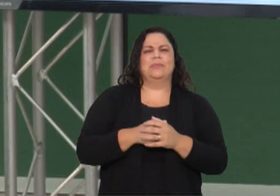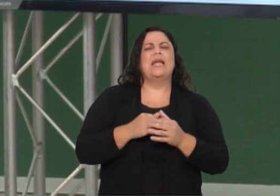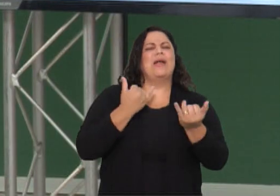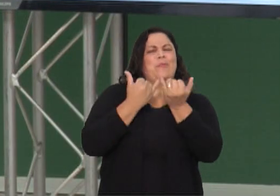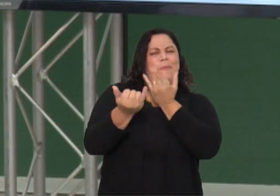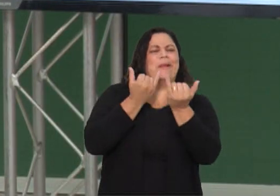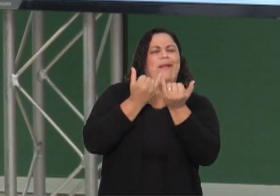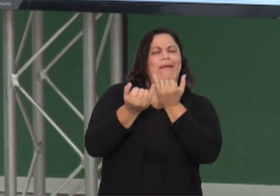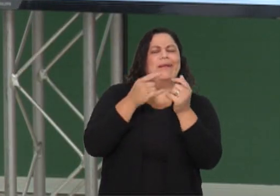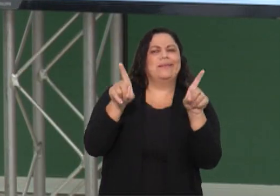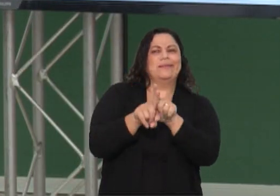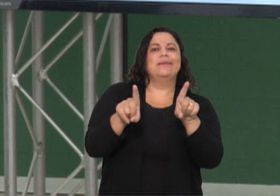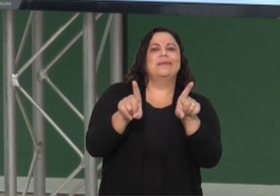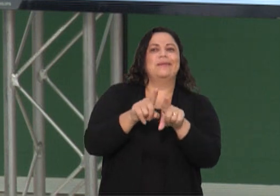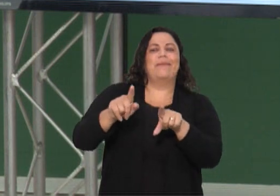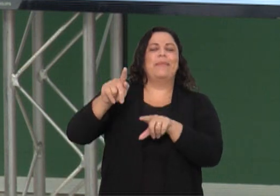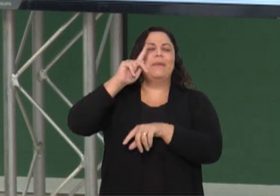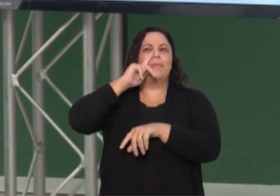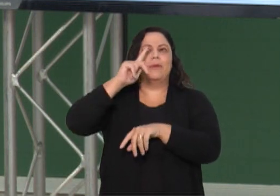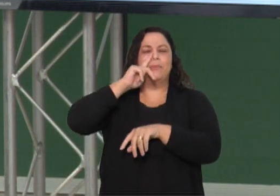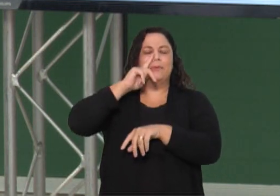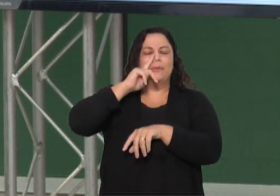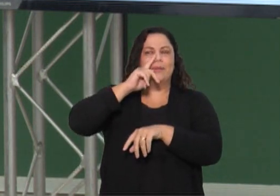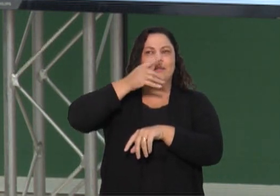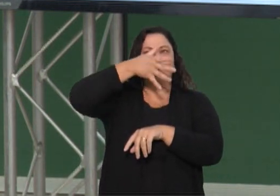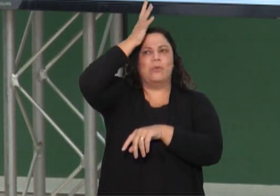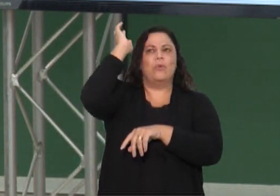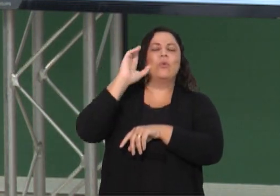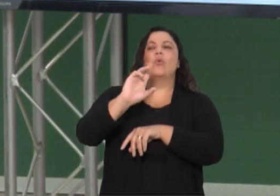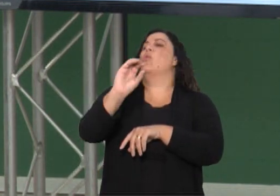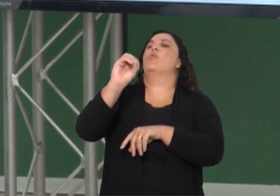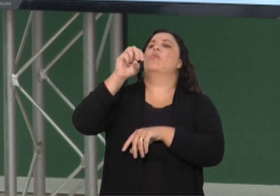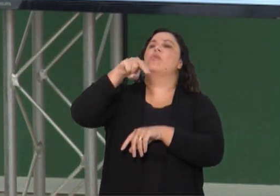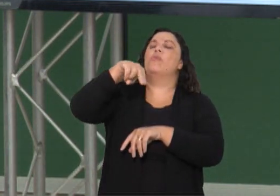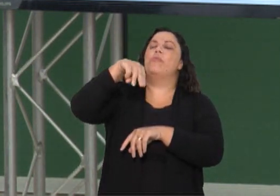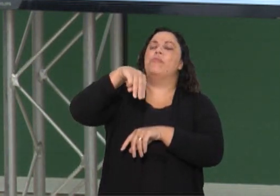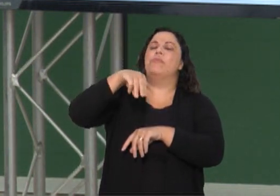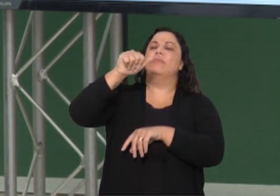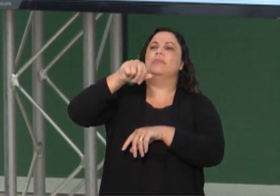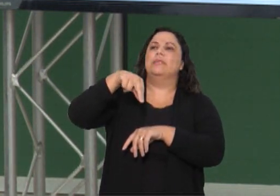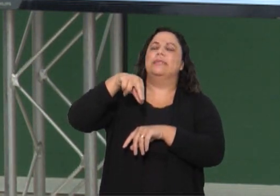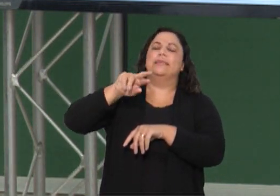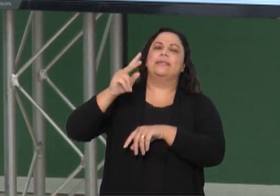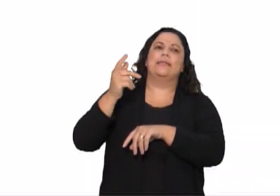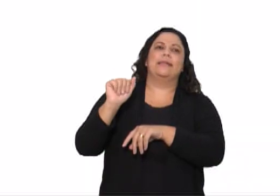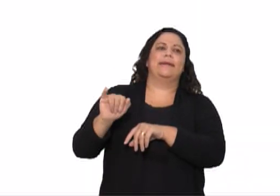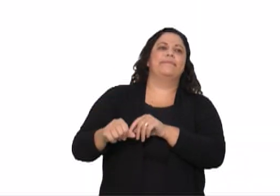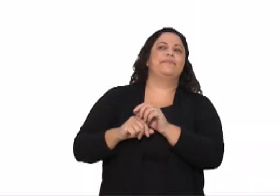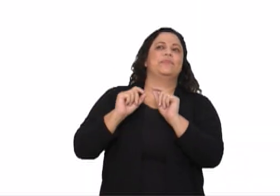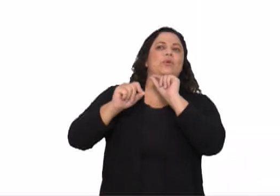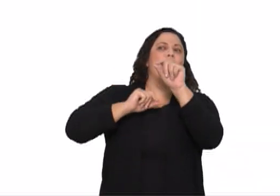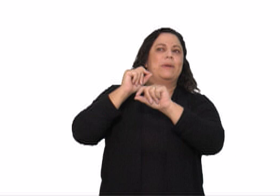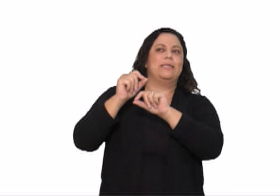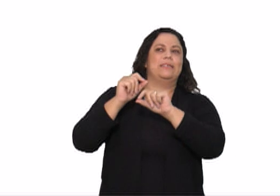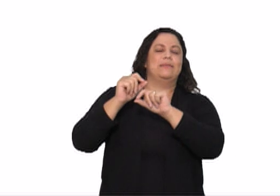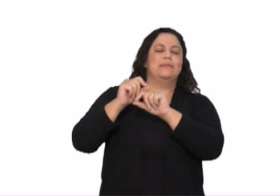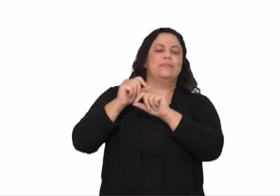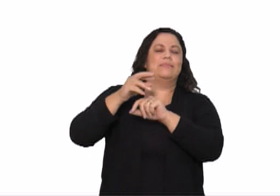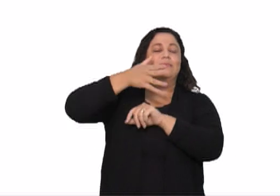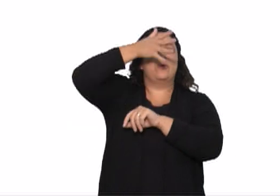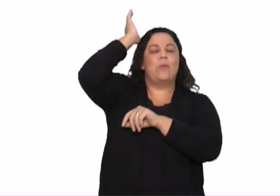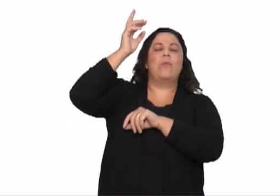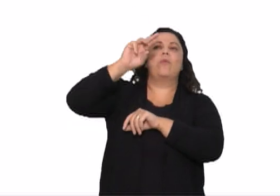aqui? Agora é com vocês. Qual é o registro feito nas imagens? É possível